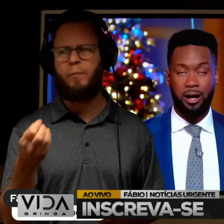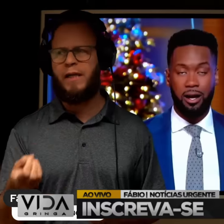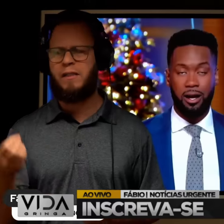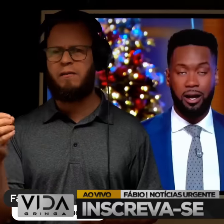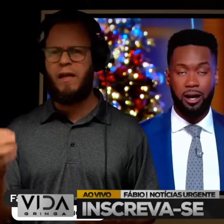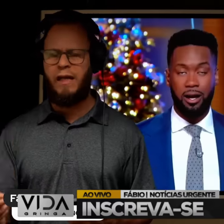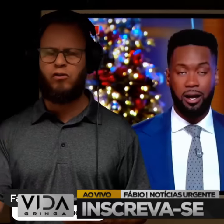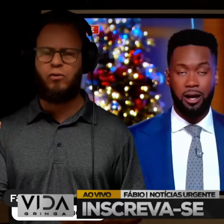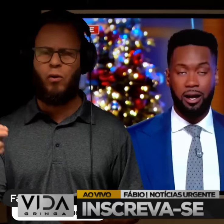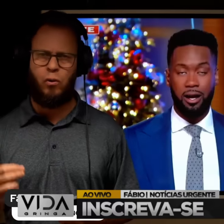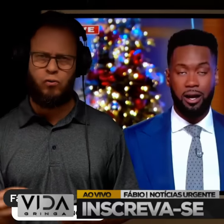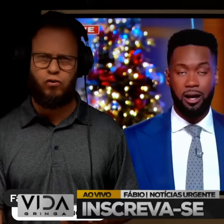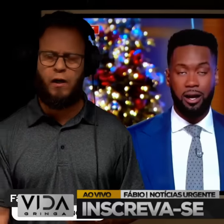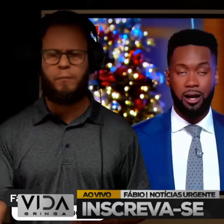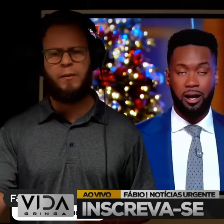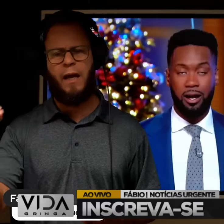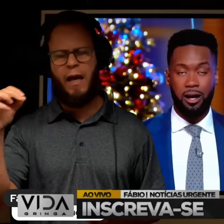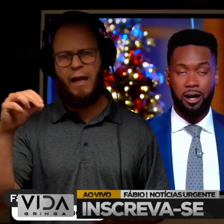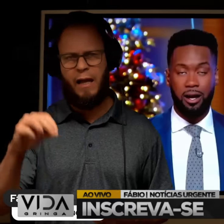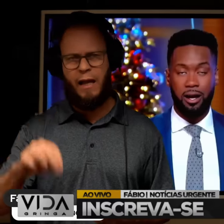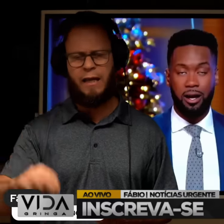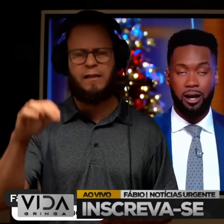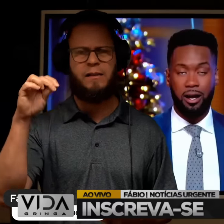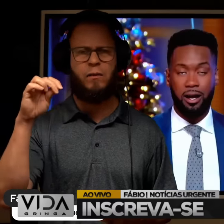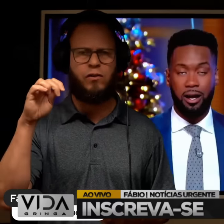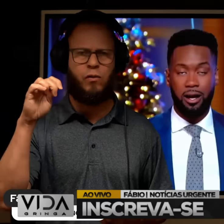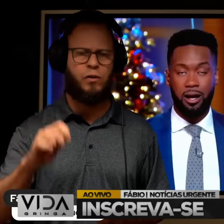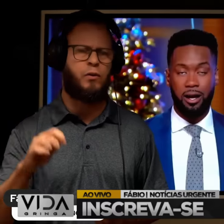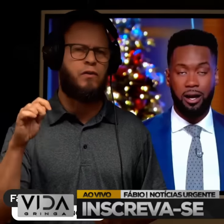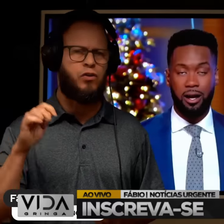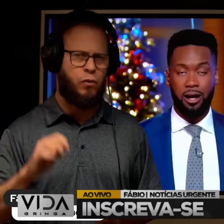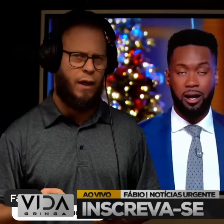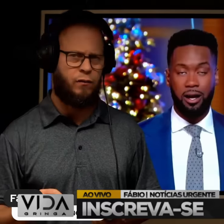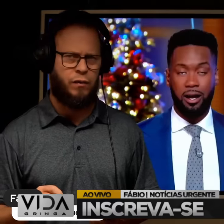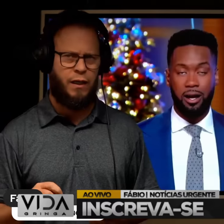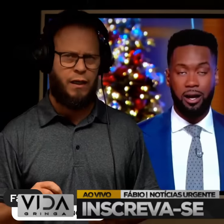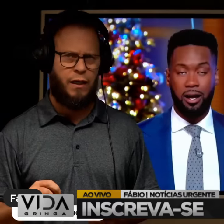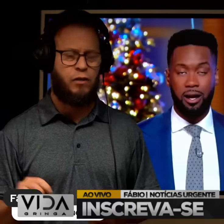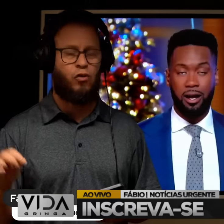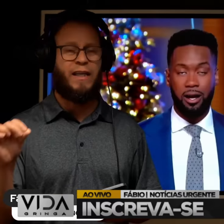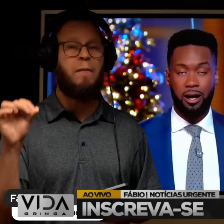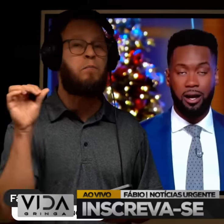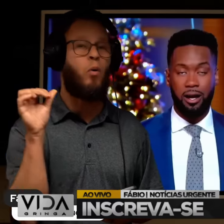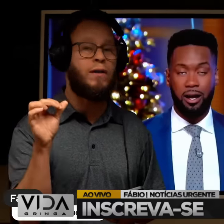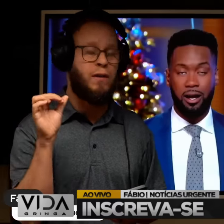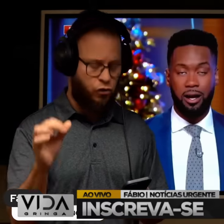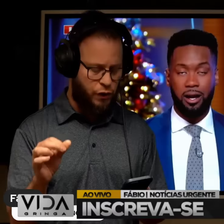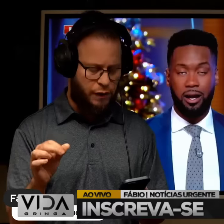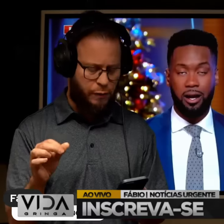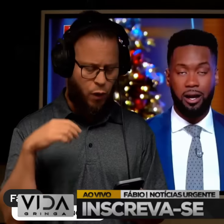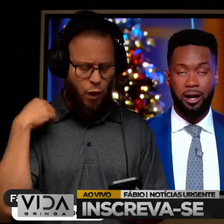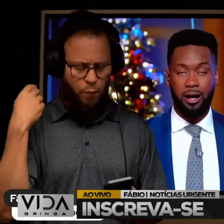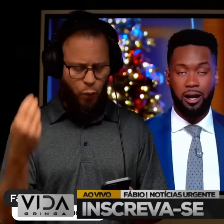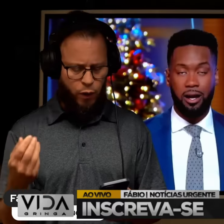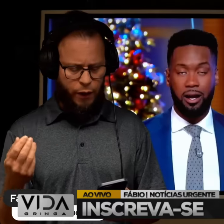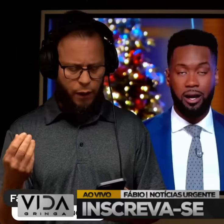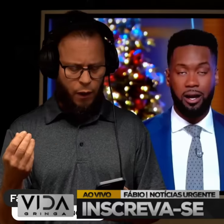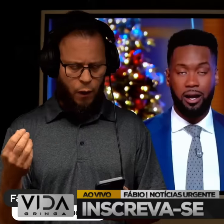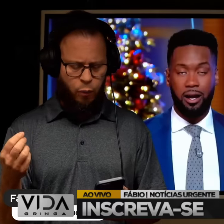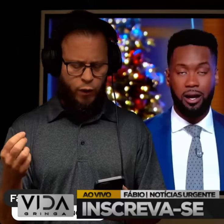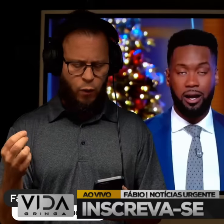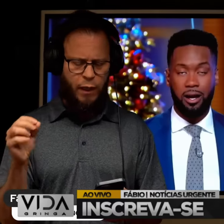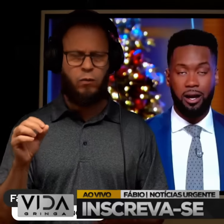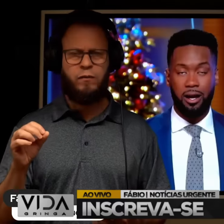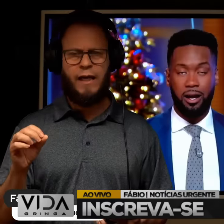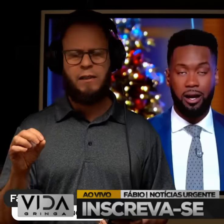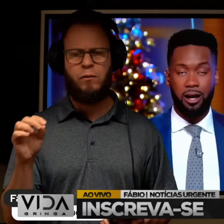apoiando o presidente Donald Trump na eleição de 2024. Isso aqui é importantíssimo. Por quê?